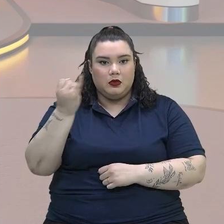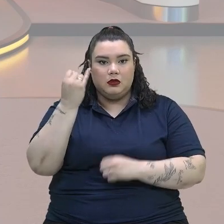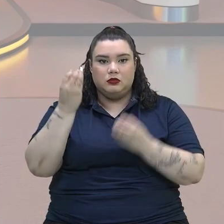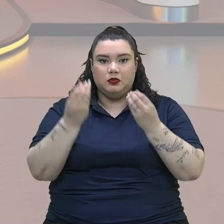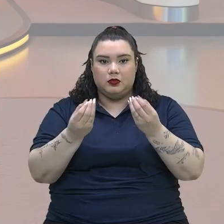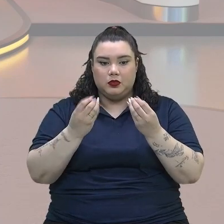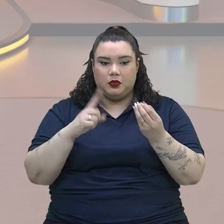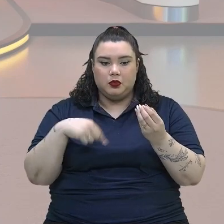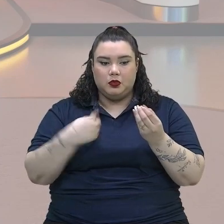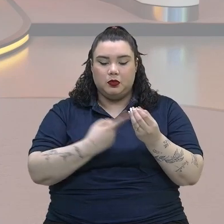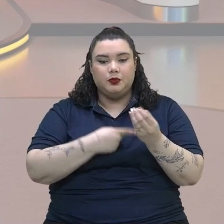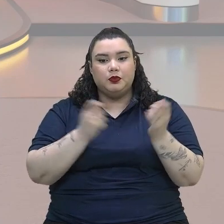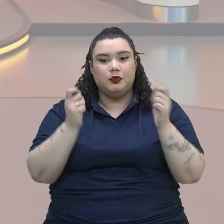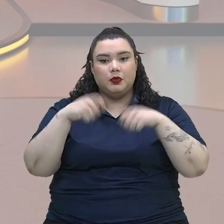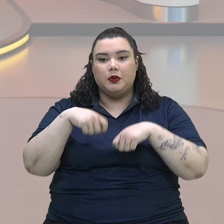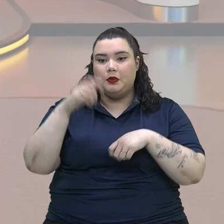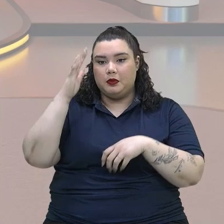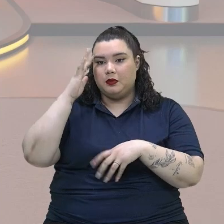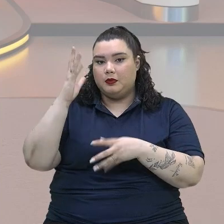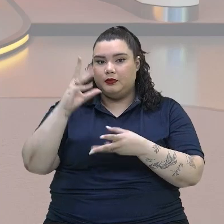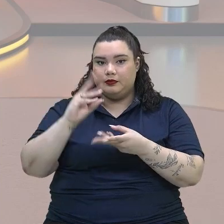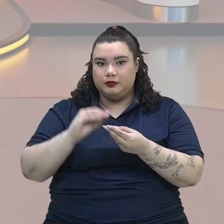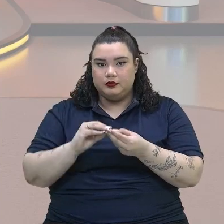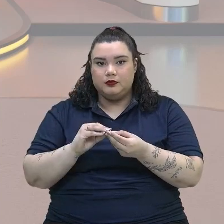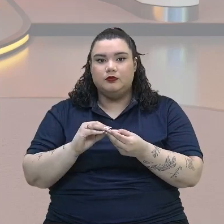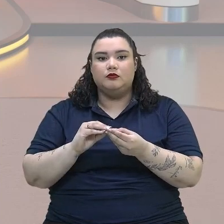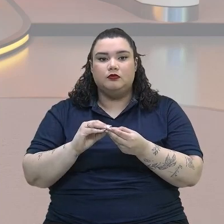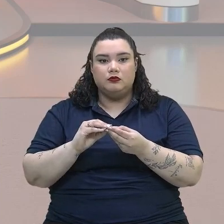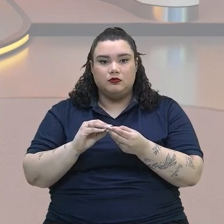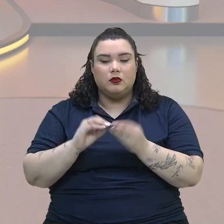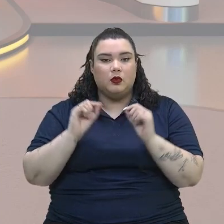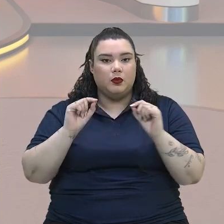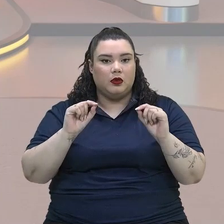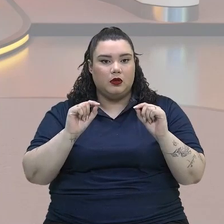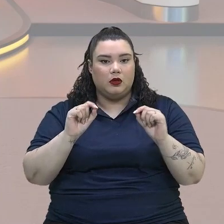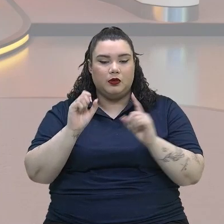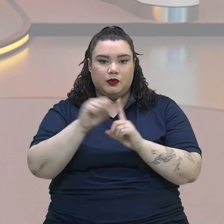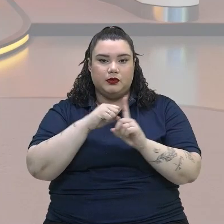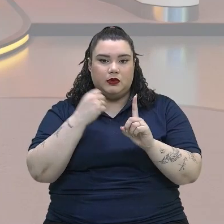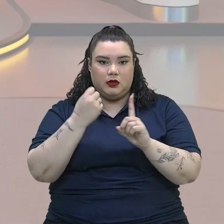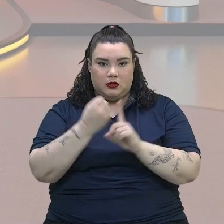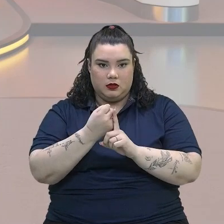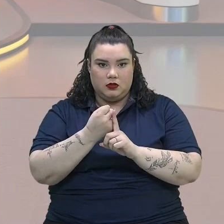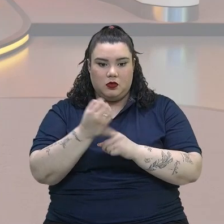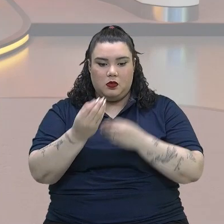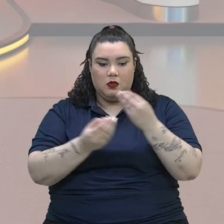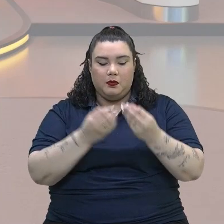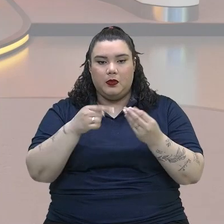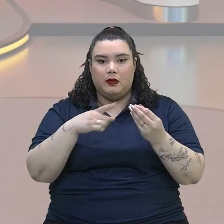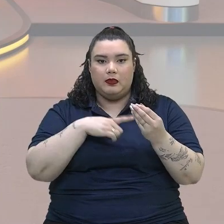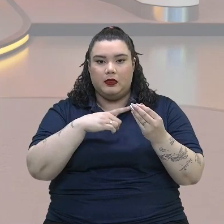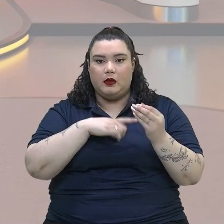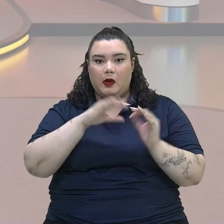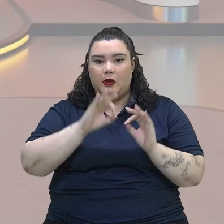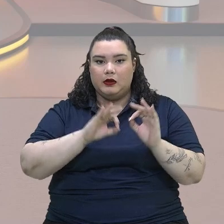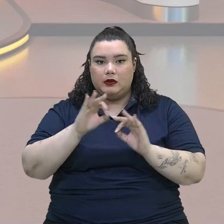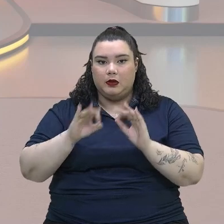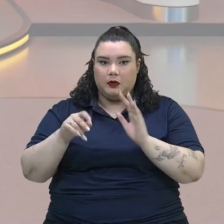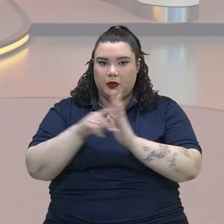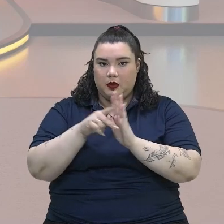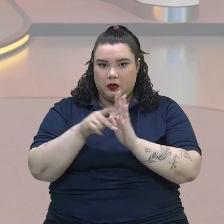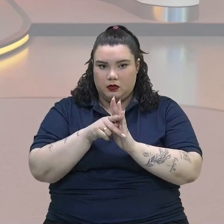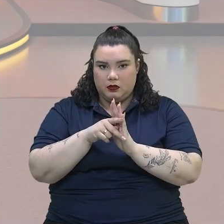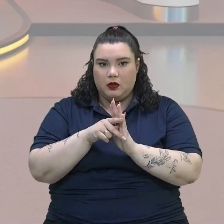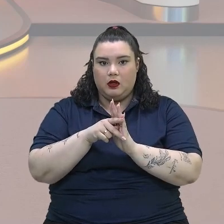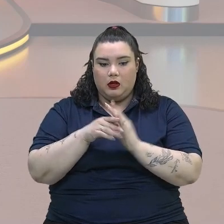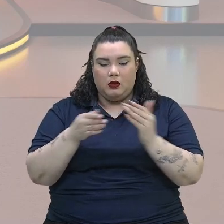gente possa entender, possa compreender, né, aí a sociedade, como ela está organizada. Sociedade, e o